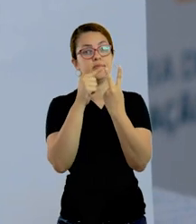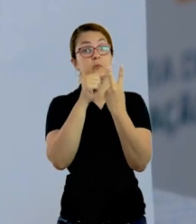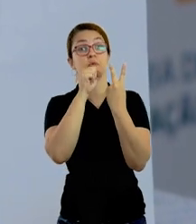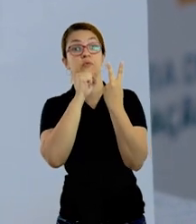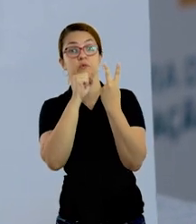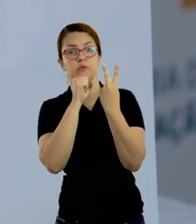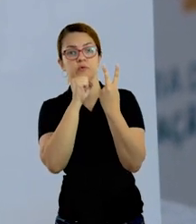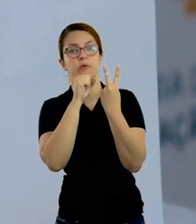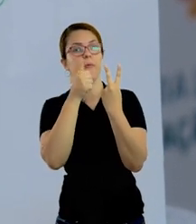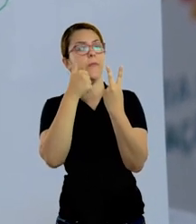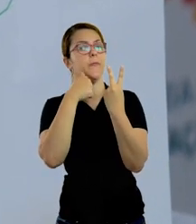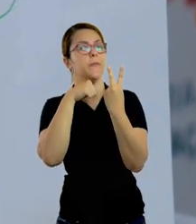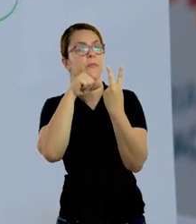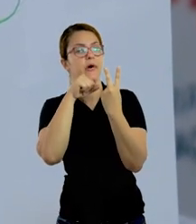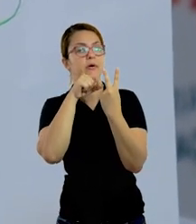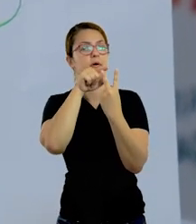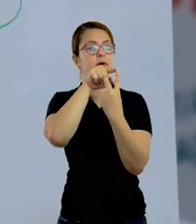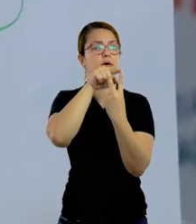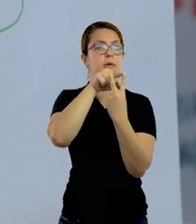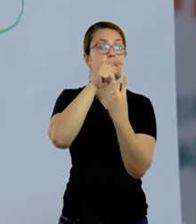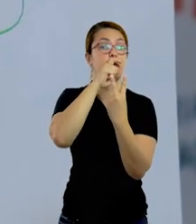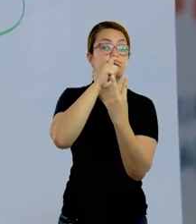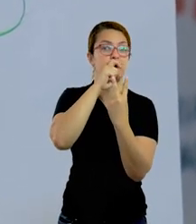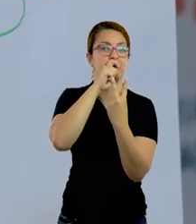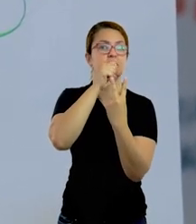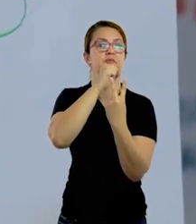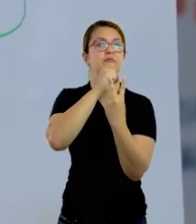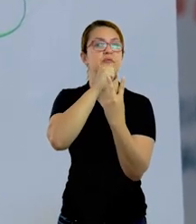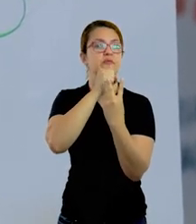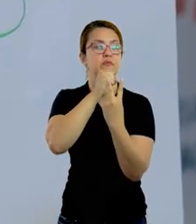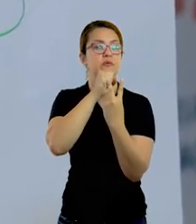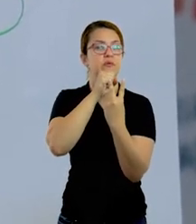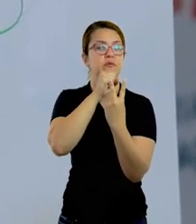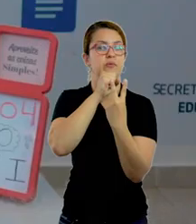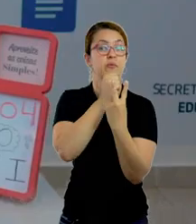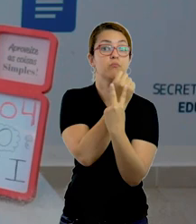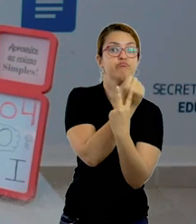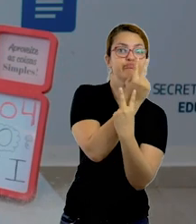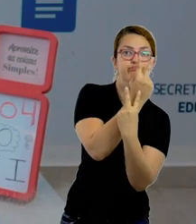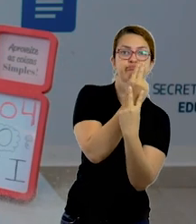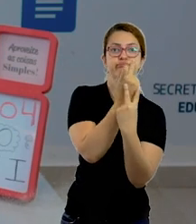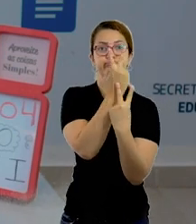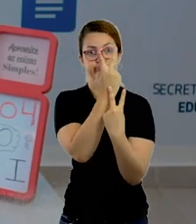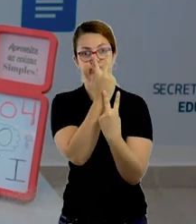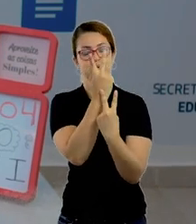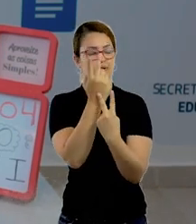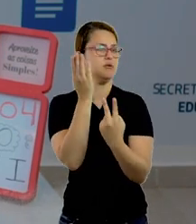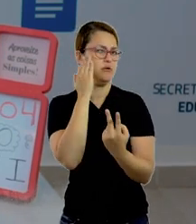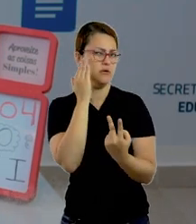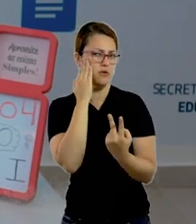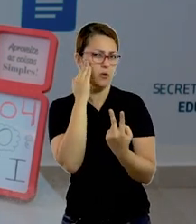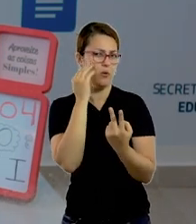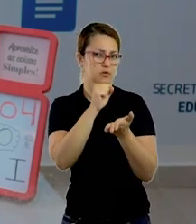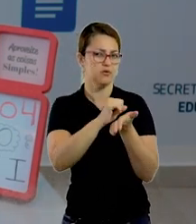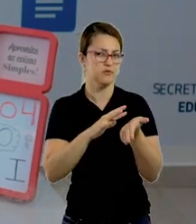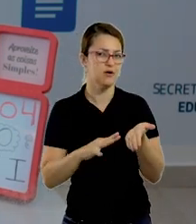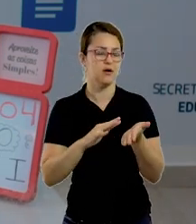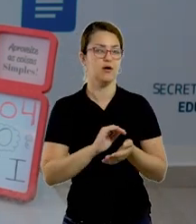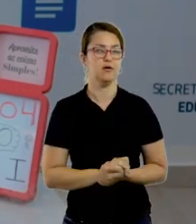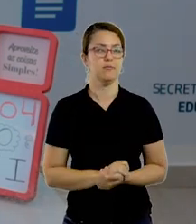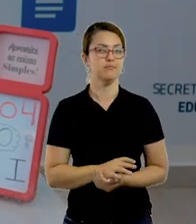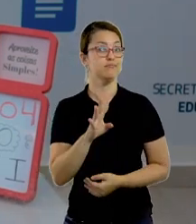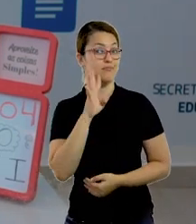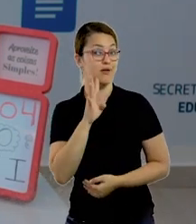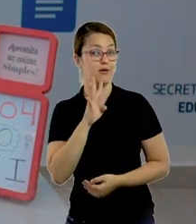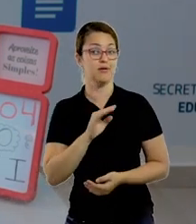mãe e o pai do seu avô e a mãe e o pai da sua avó paterno. Tudo bem? Entenderam a